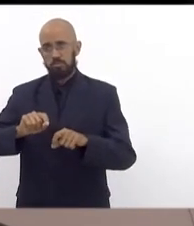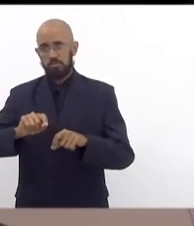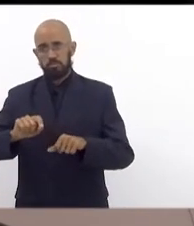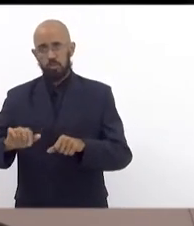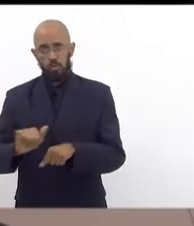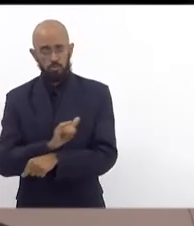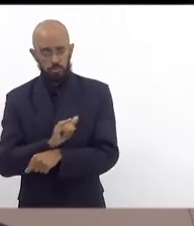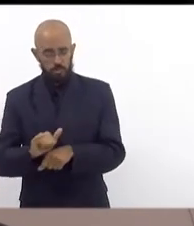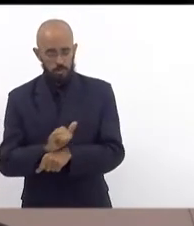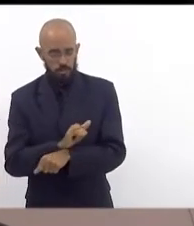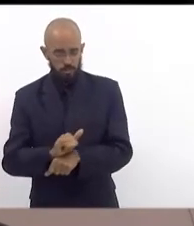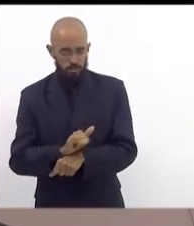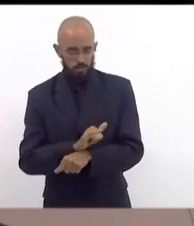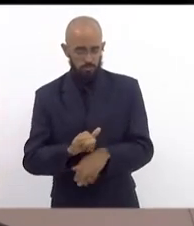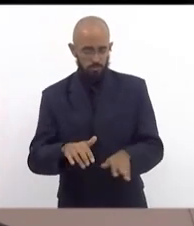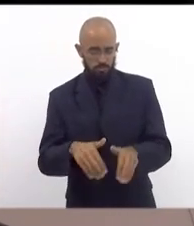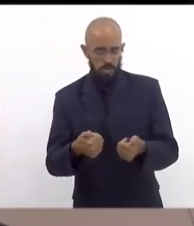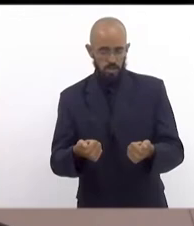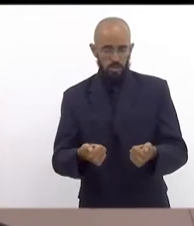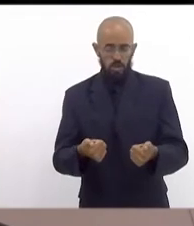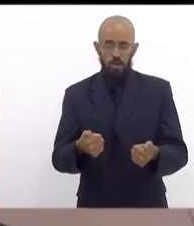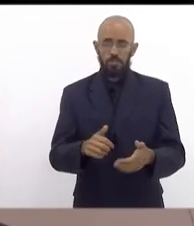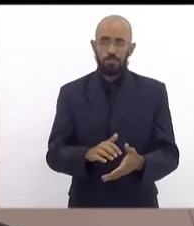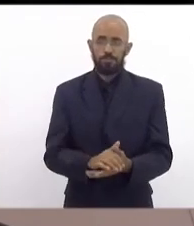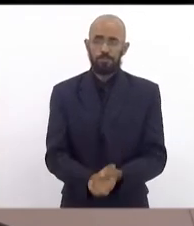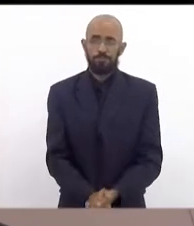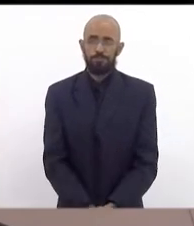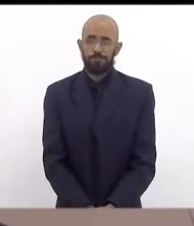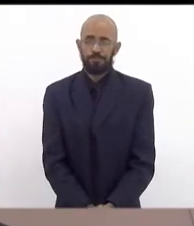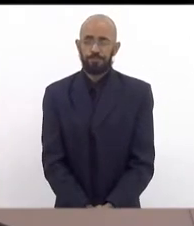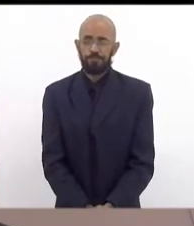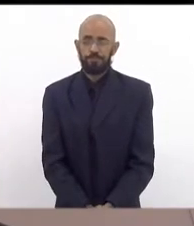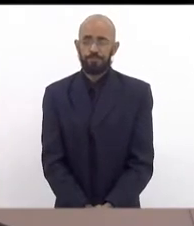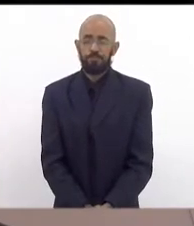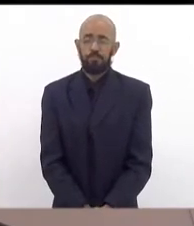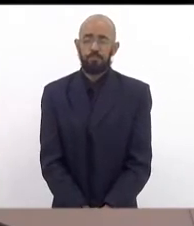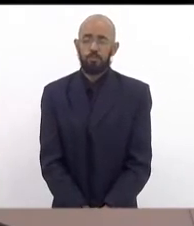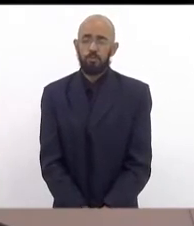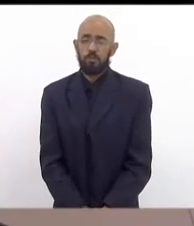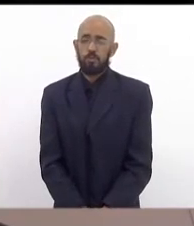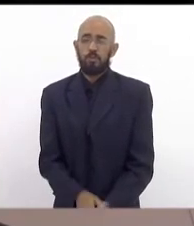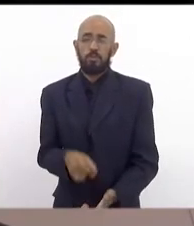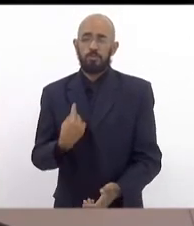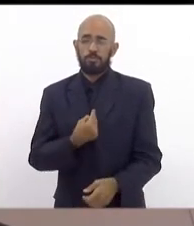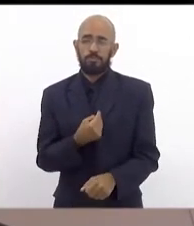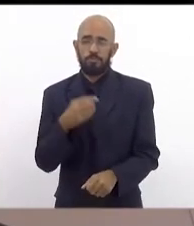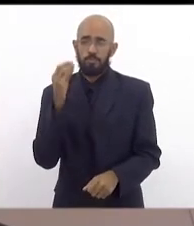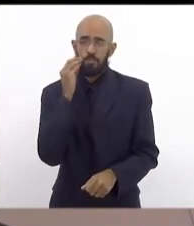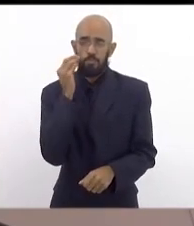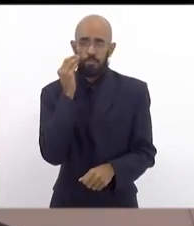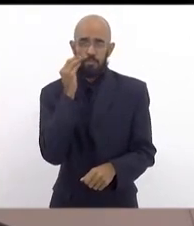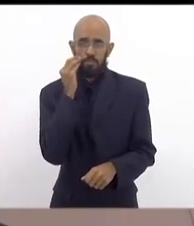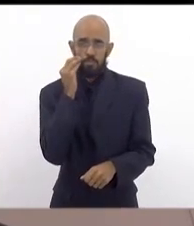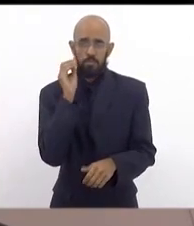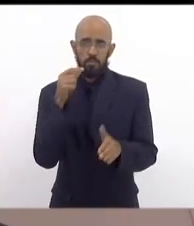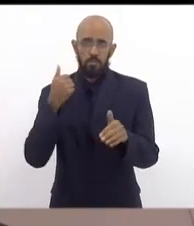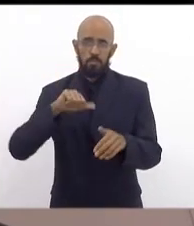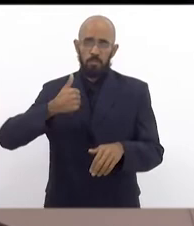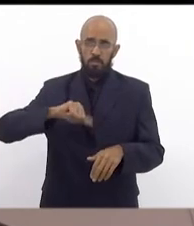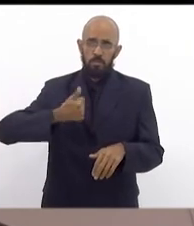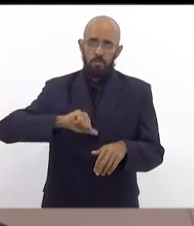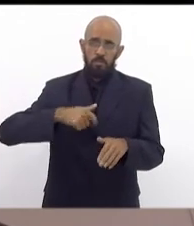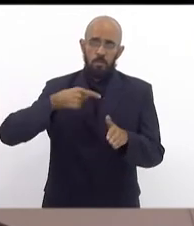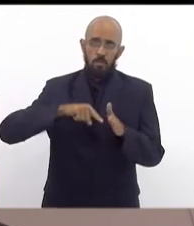mais discricionaridade como os pontos e a gente tá vamos tentar pegar analisar bem profundamente